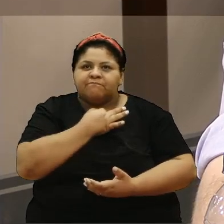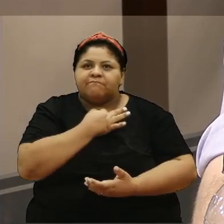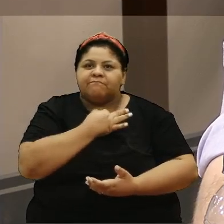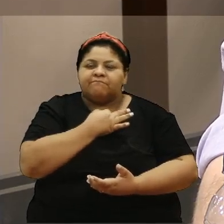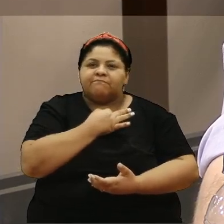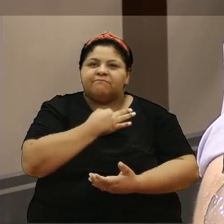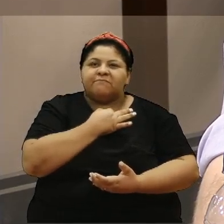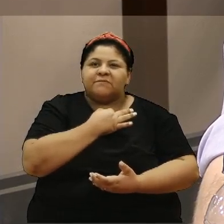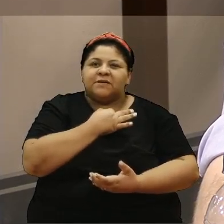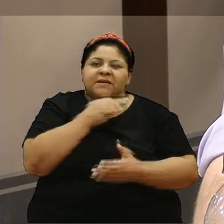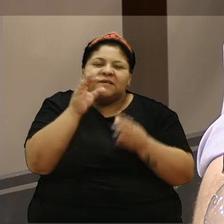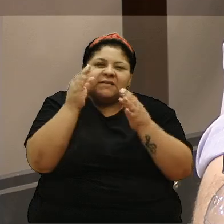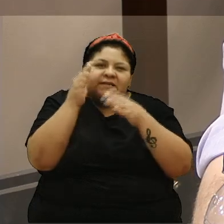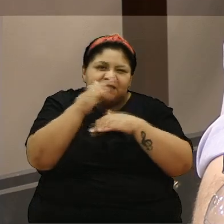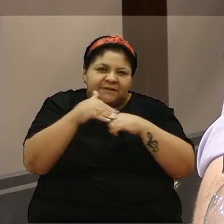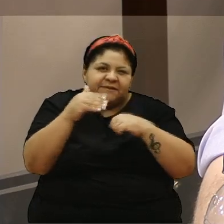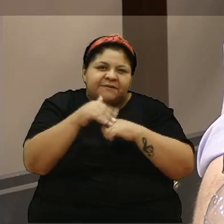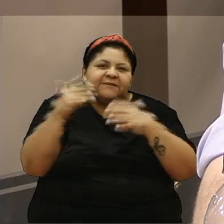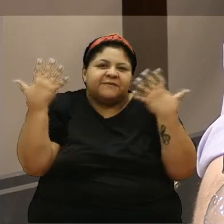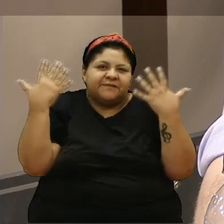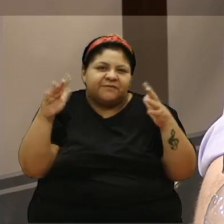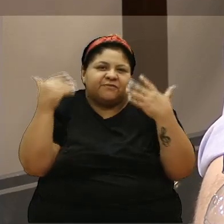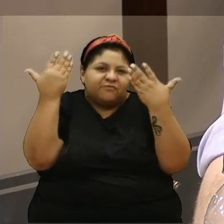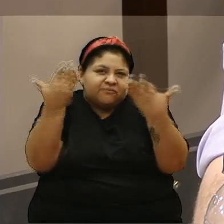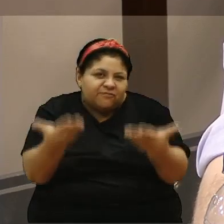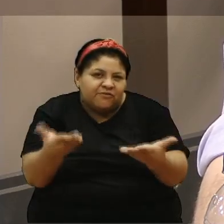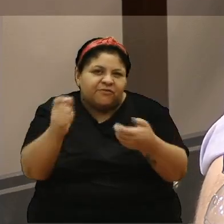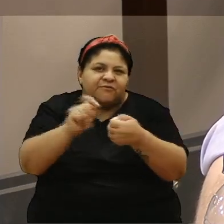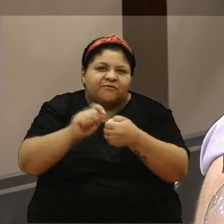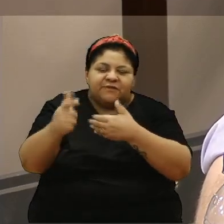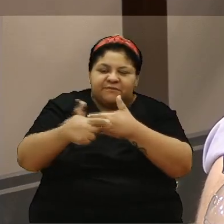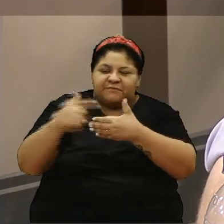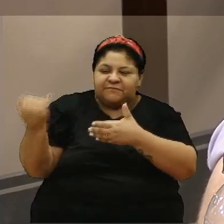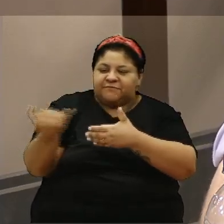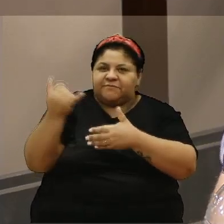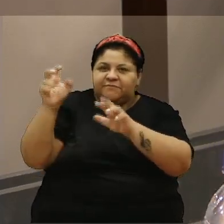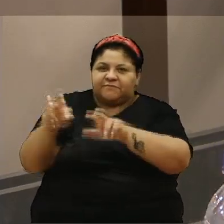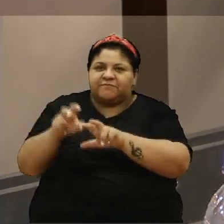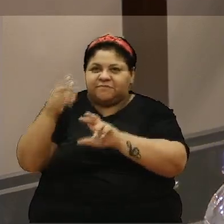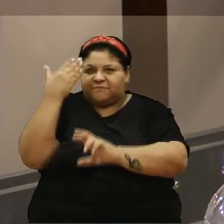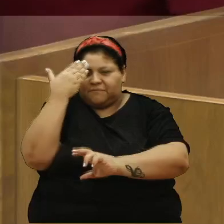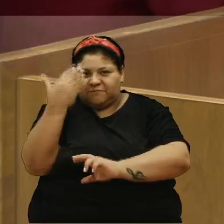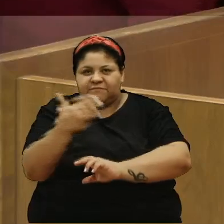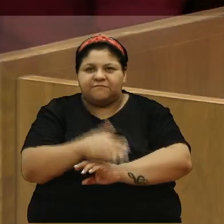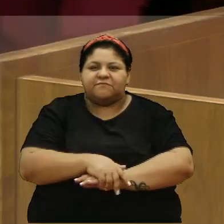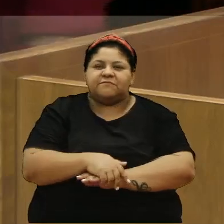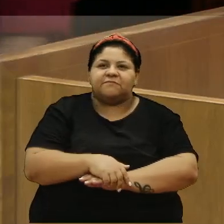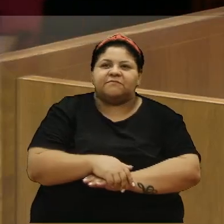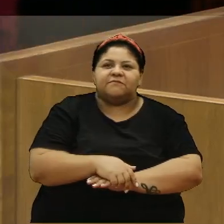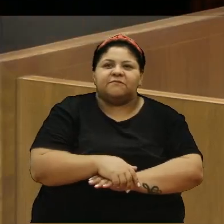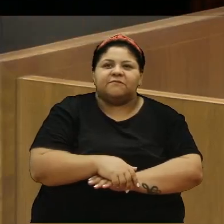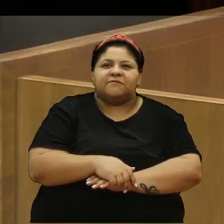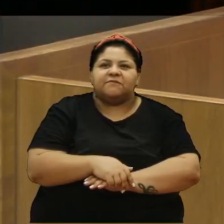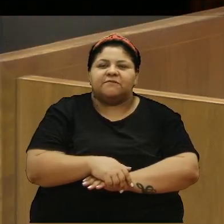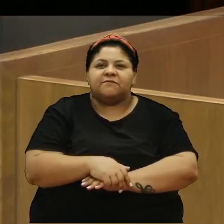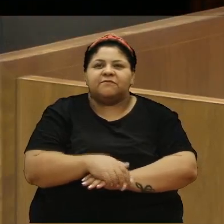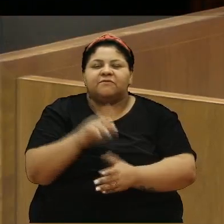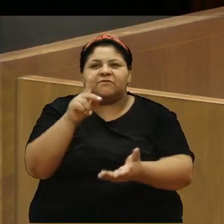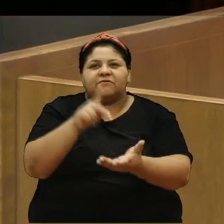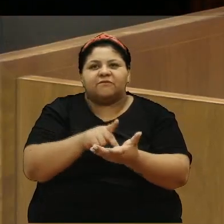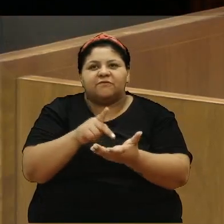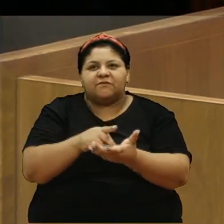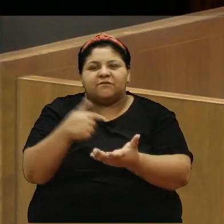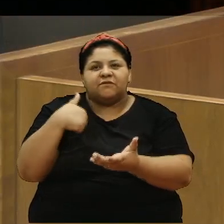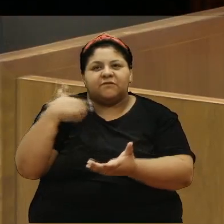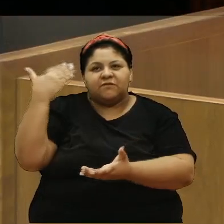coisa muito genuína. Então, parabéns por vocês estarem fazendo esse papel tão importante lá no interior. Muito obrigado. Obrigada, vereador Iago. Na verdade, pelo